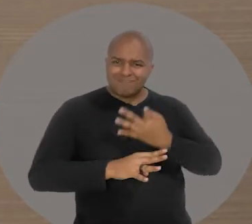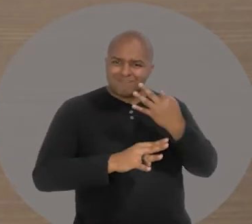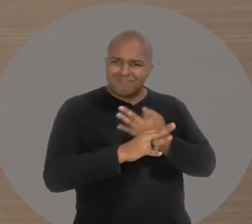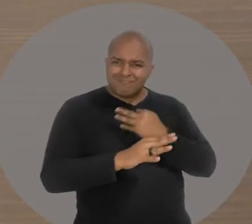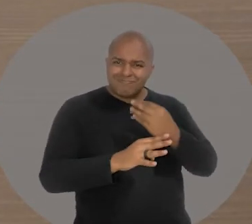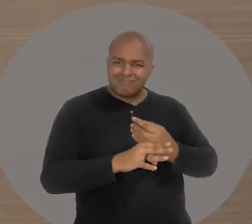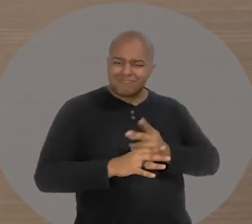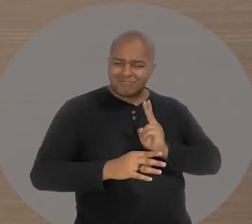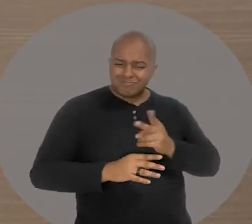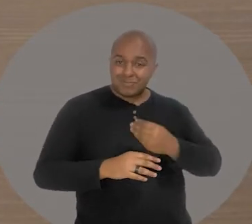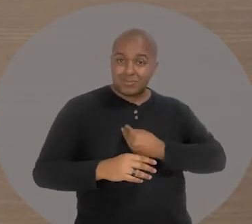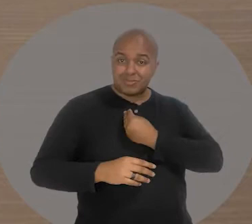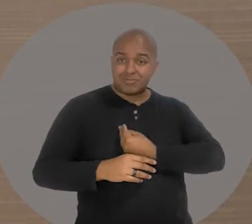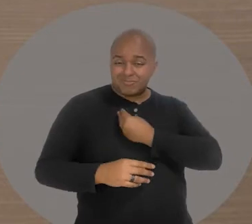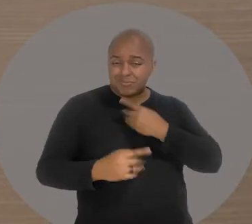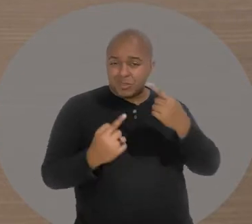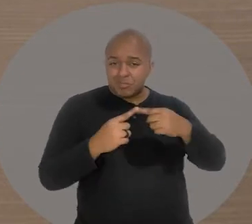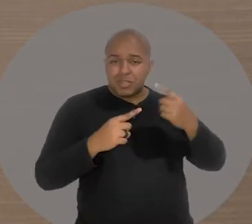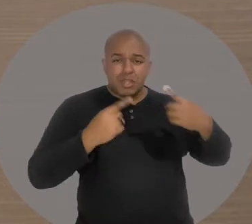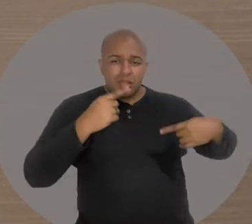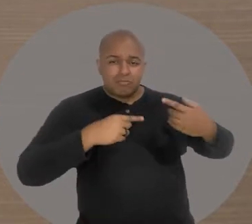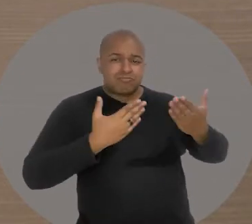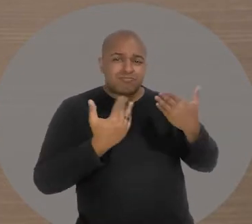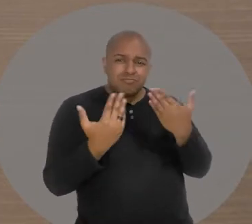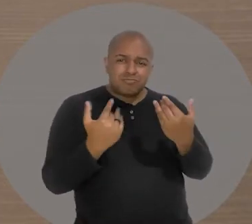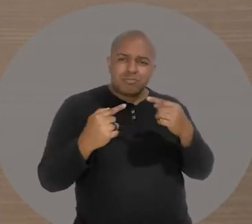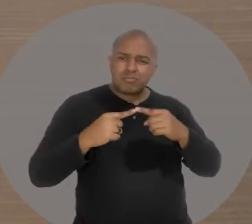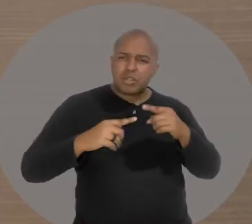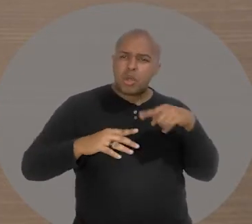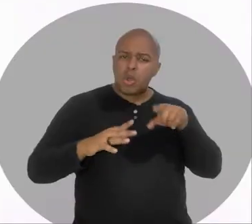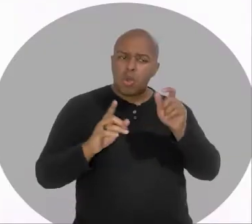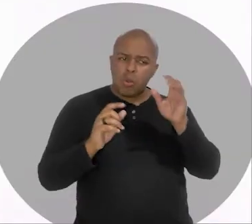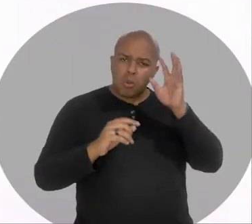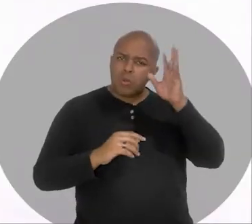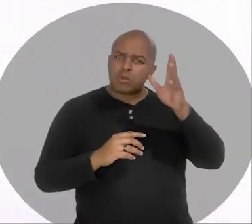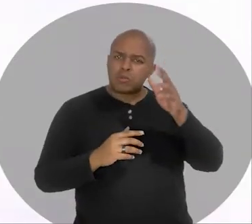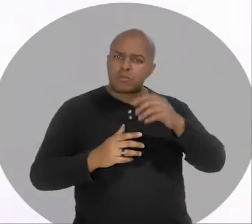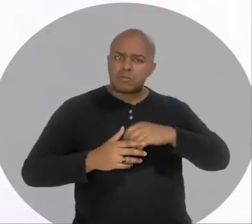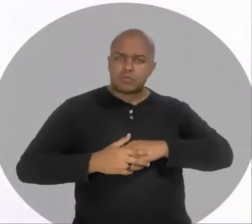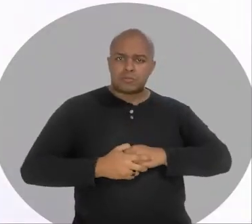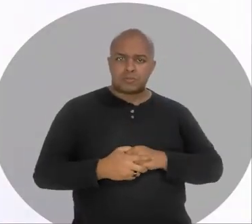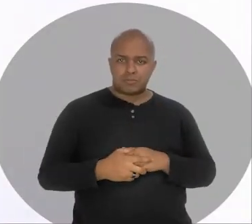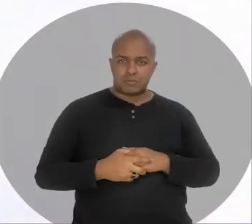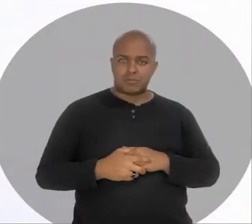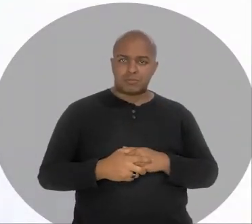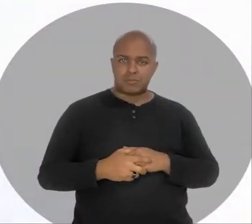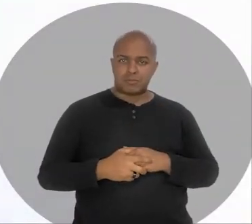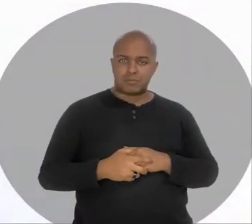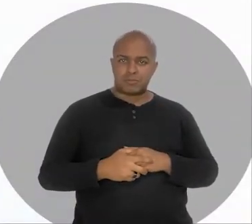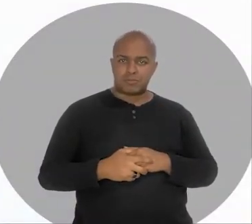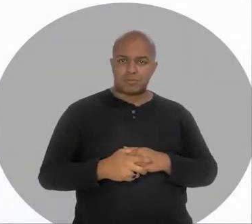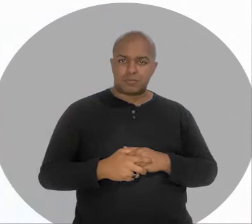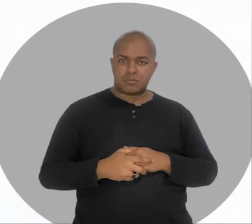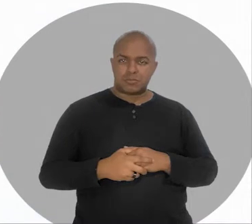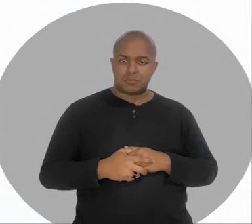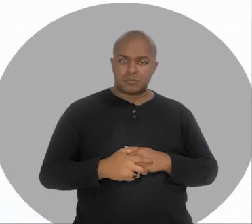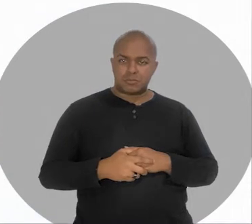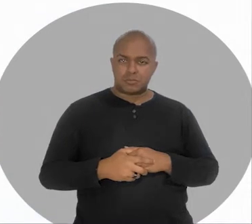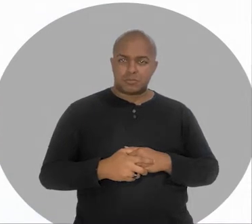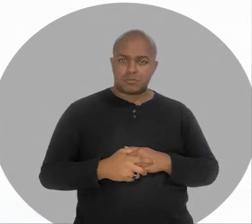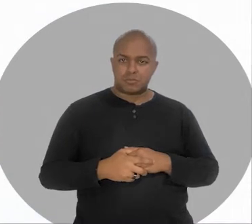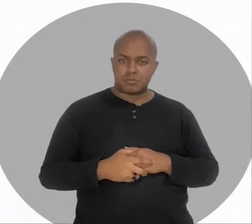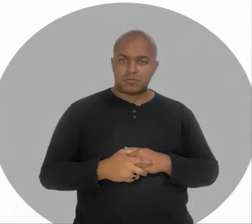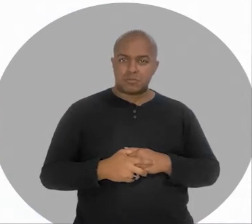debate é uma das condições fundamentais. Letras pretas sobre fundo branco, capacitismo e